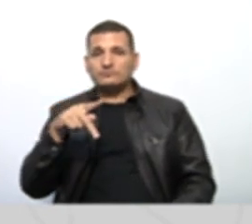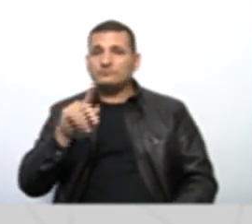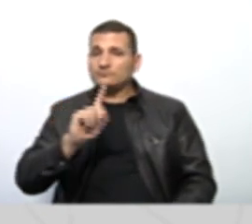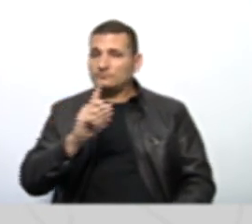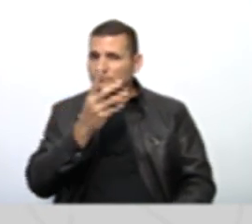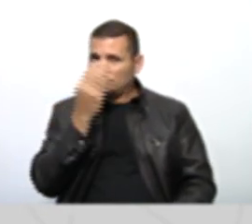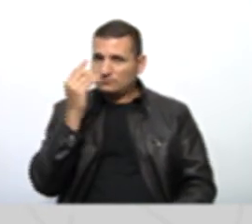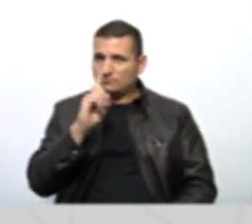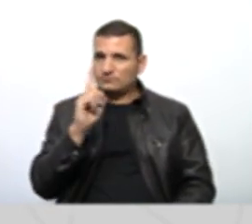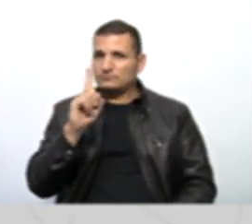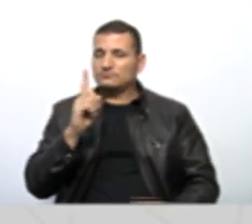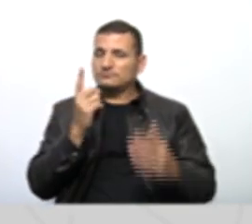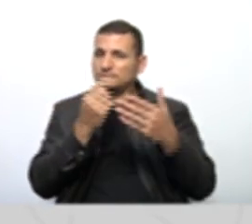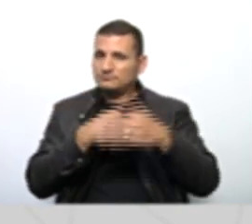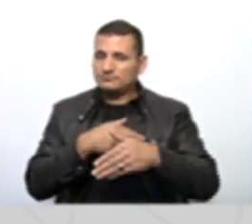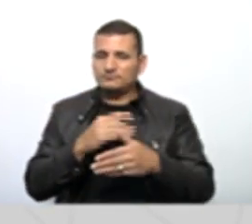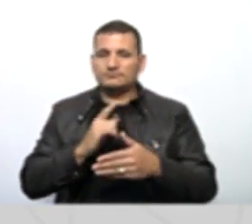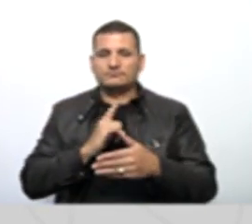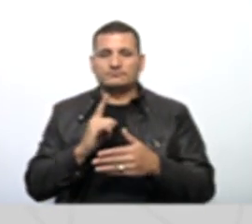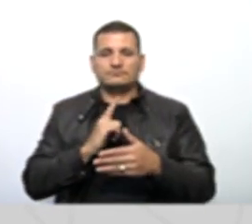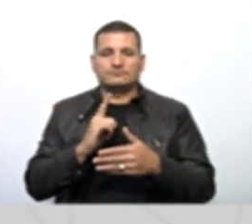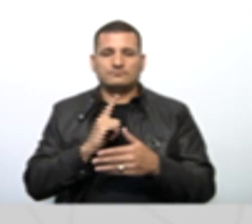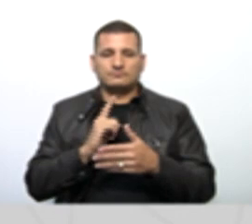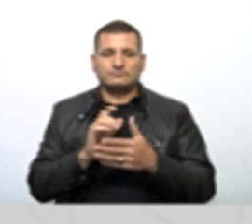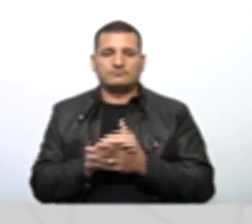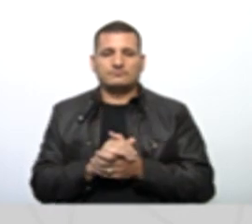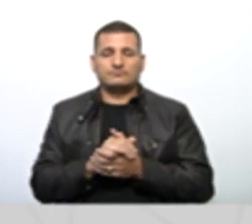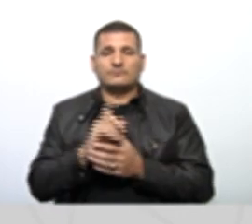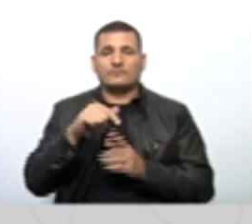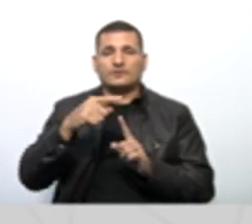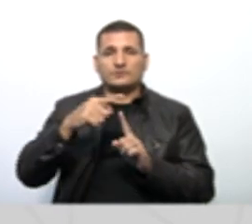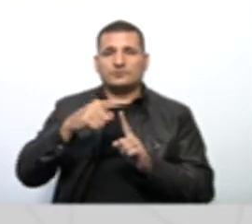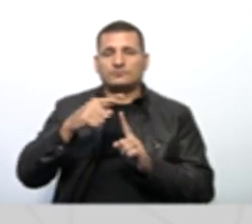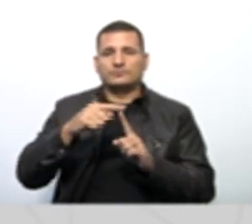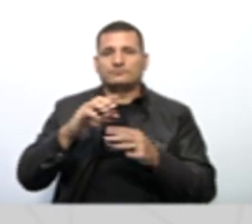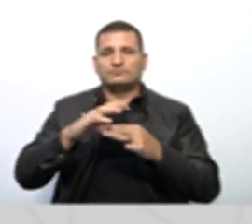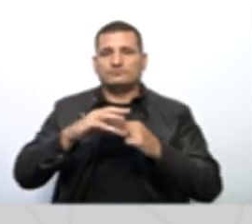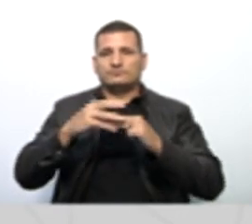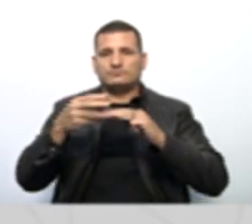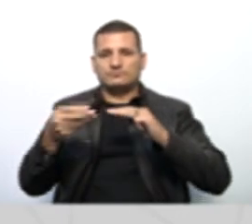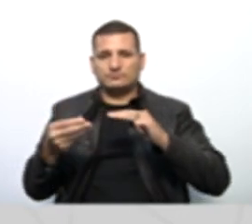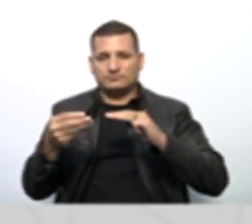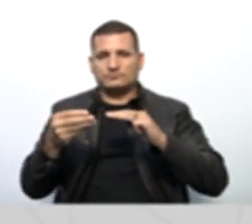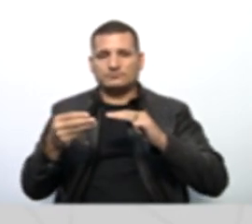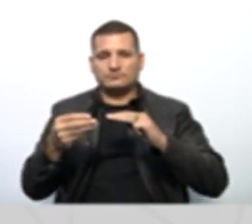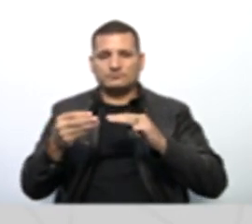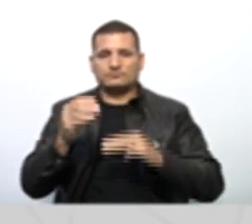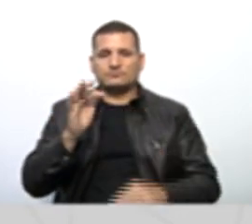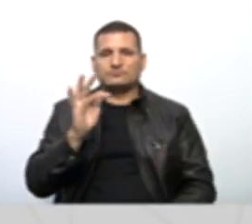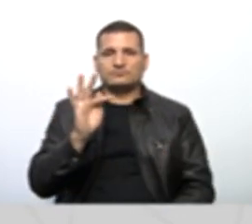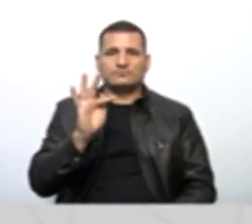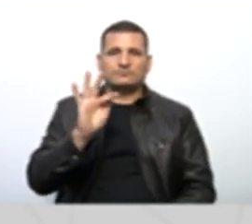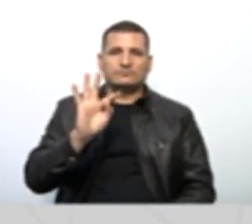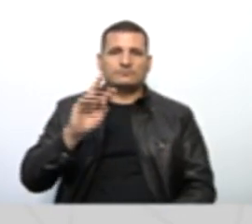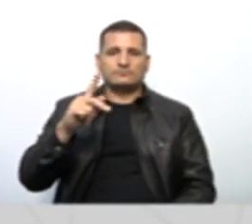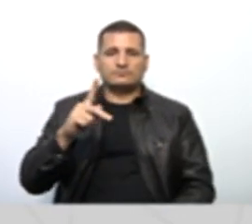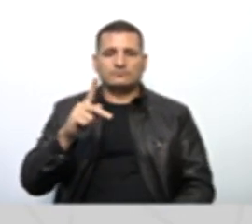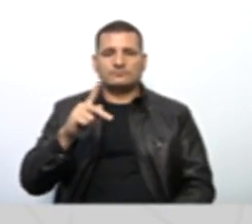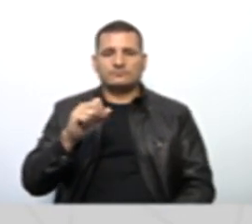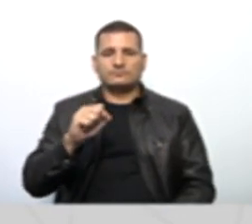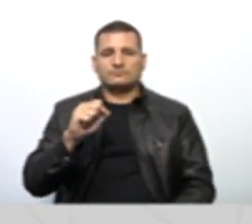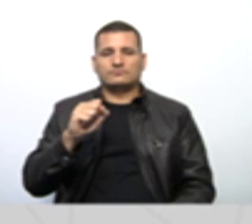provoque então esses são os tipos de blindagem ftp stp